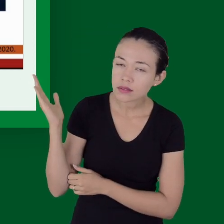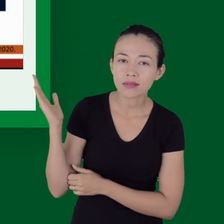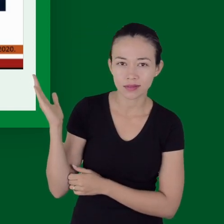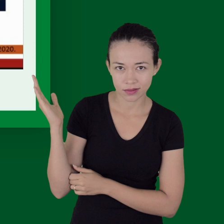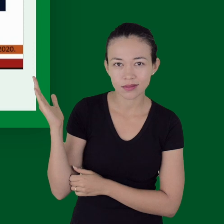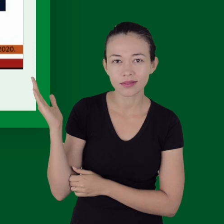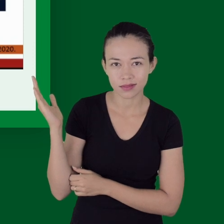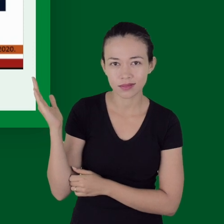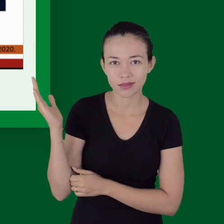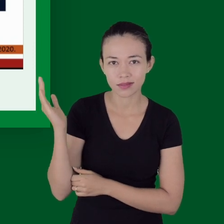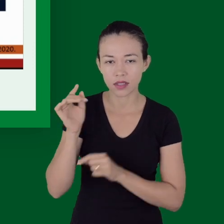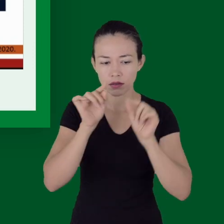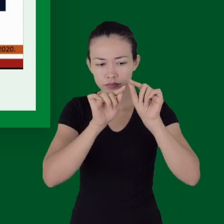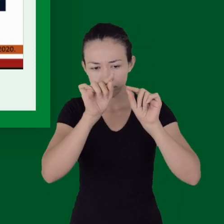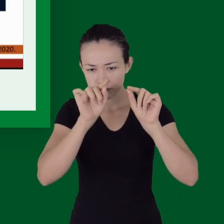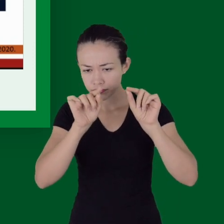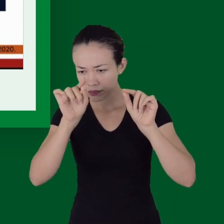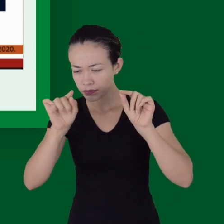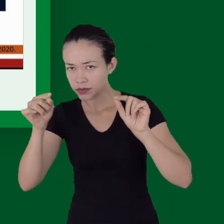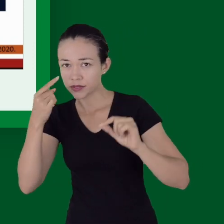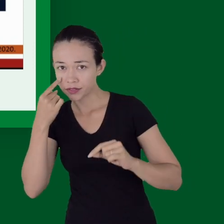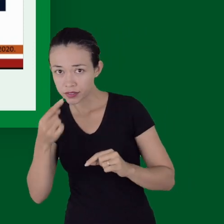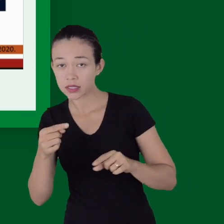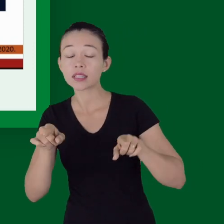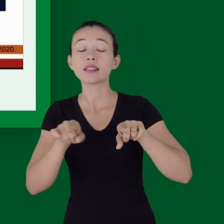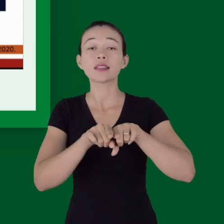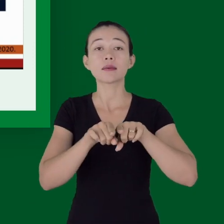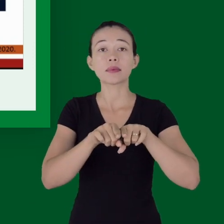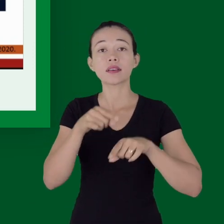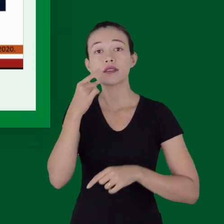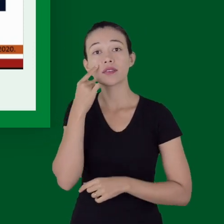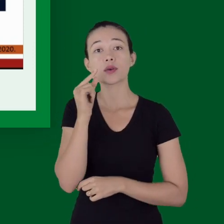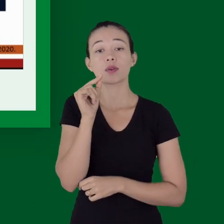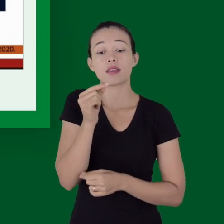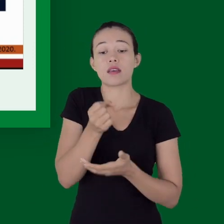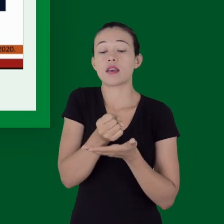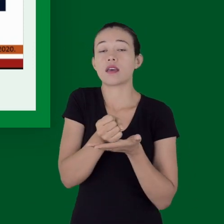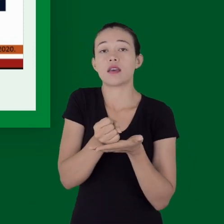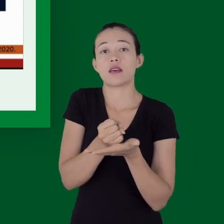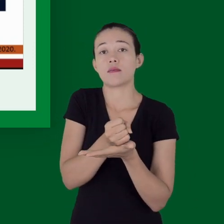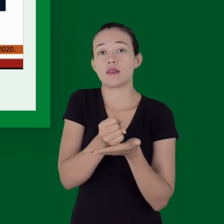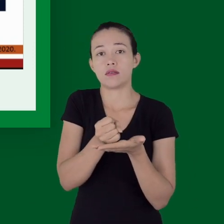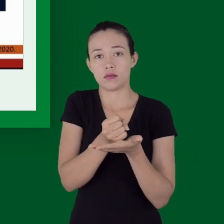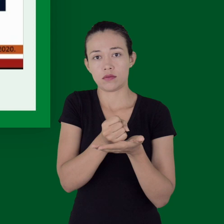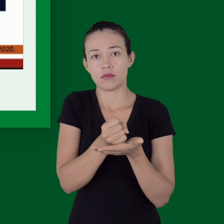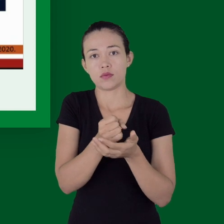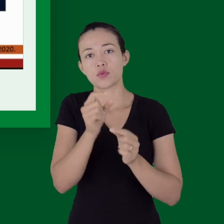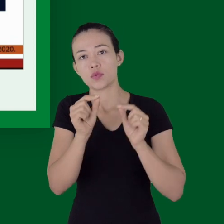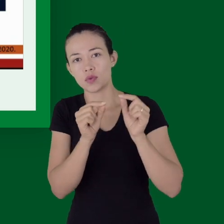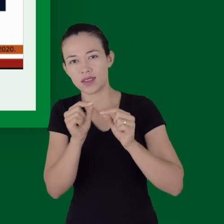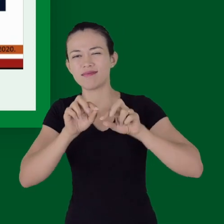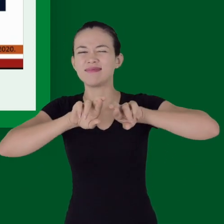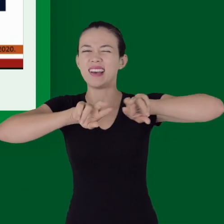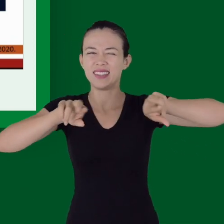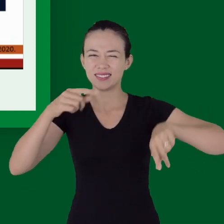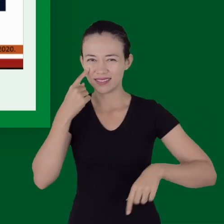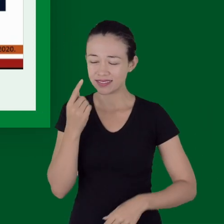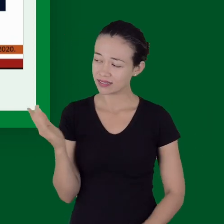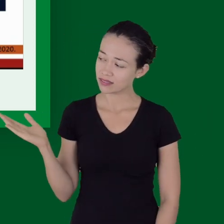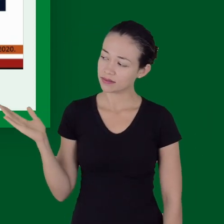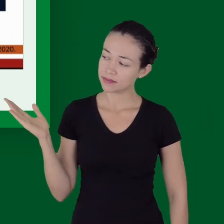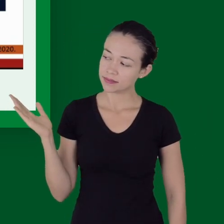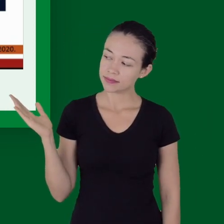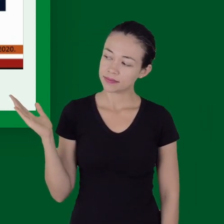C ainda a gente tem a administração de drogas e fluidos, né? Que aqui no suporte avançado a gente destaca adrenalina, amiodarona,